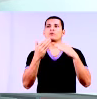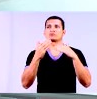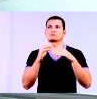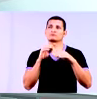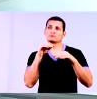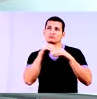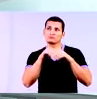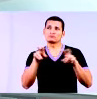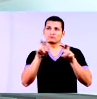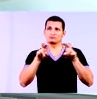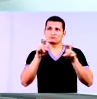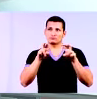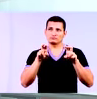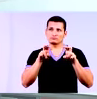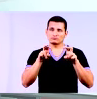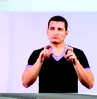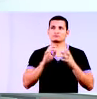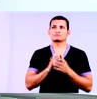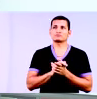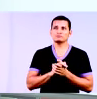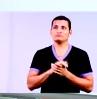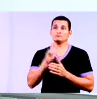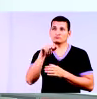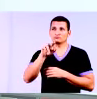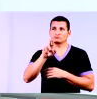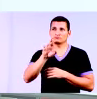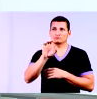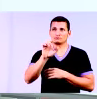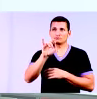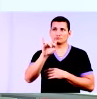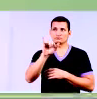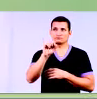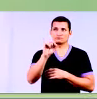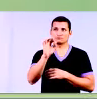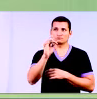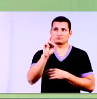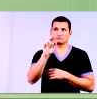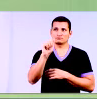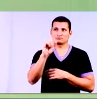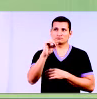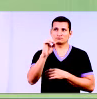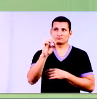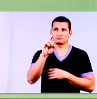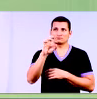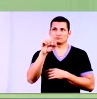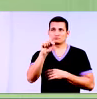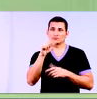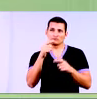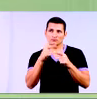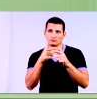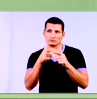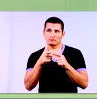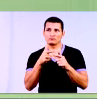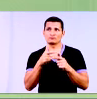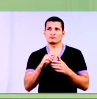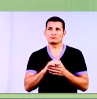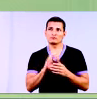do computador? De novo, são os registradores. Por que são os registradores? Porque eles estão dentro da